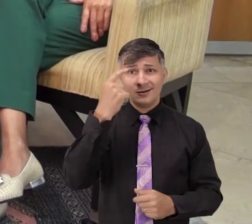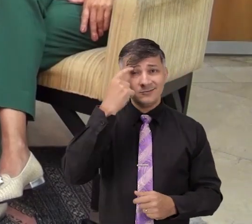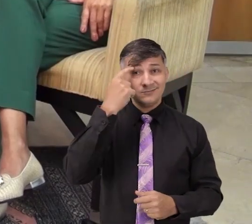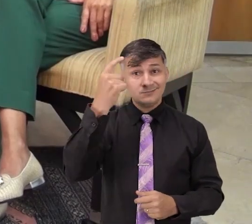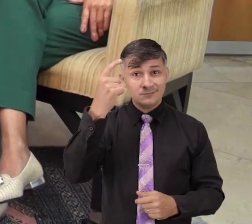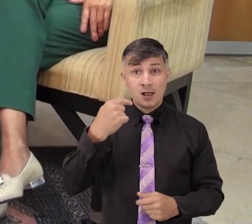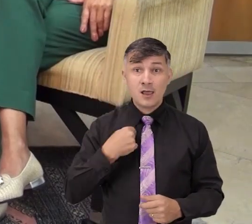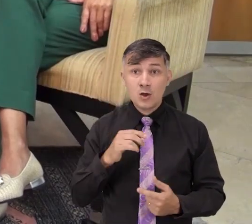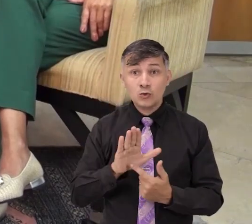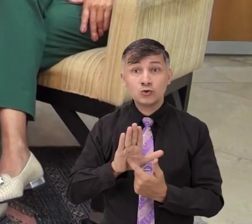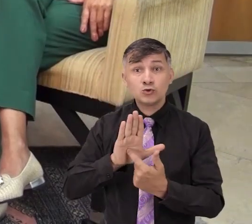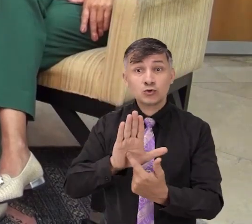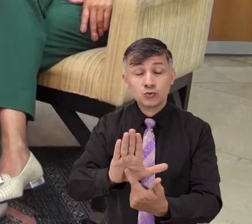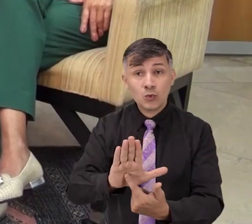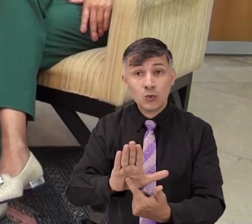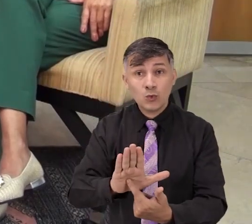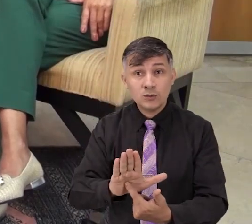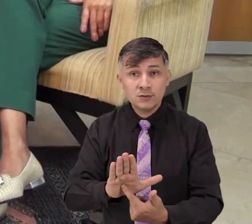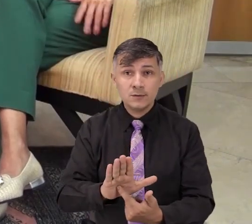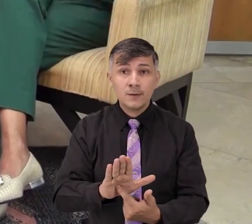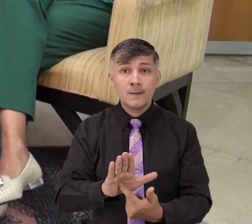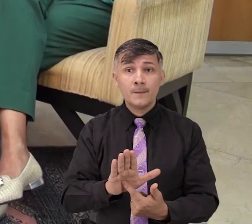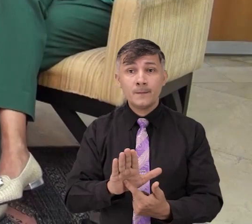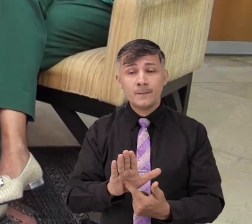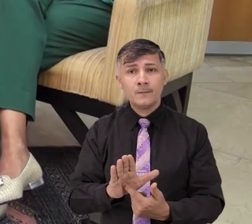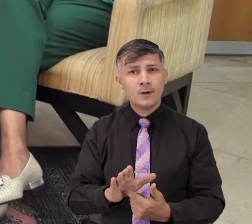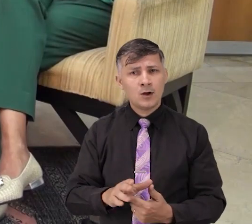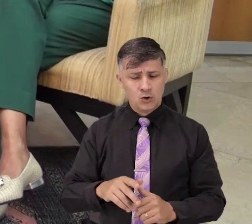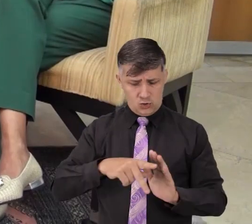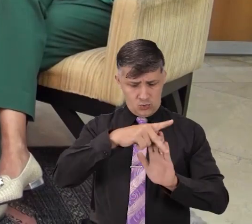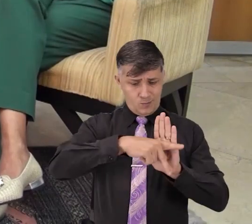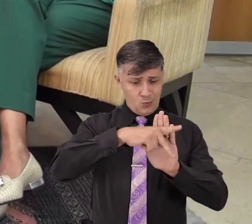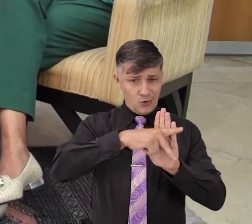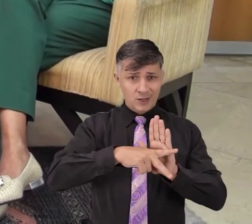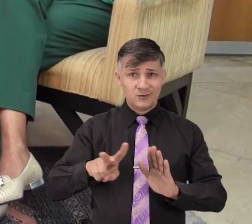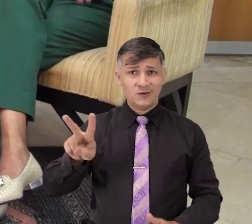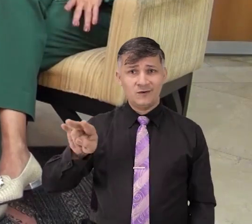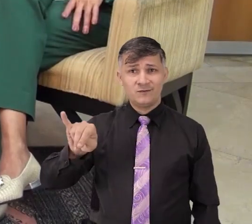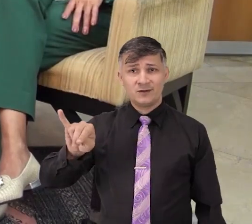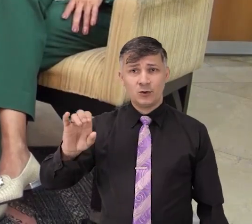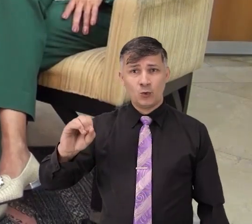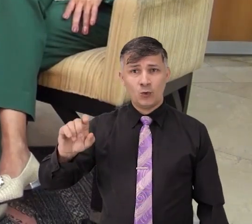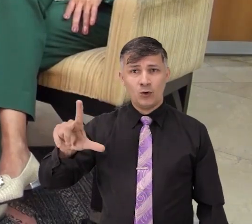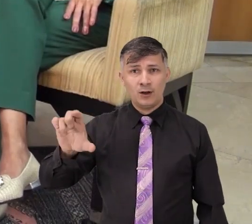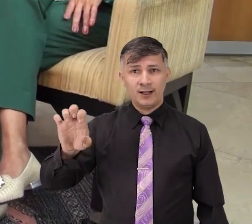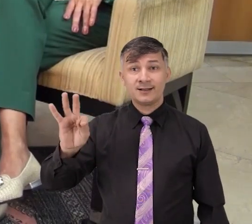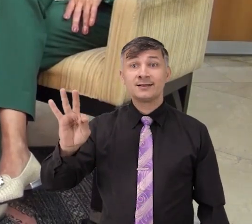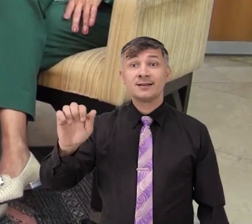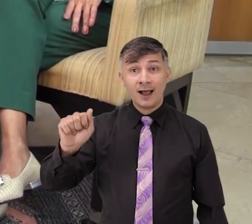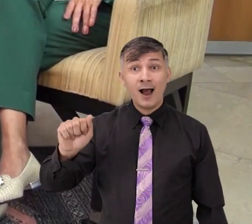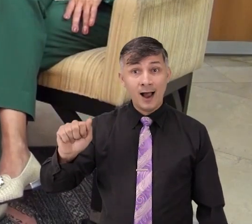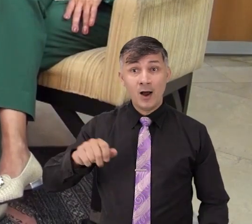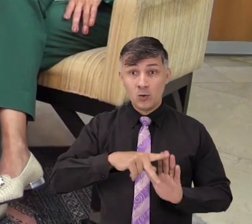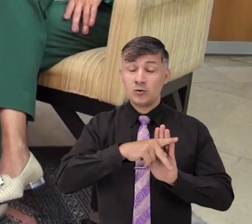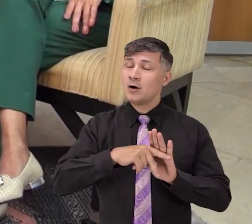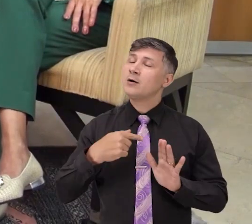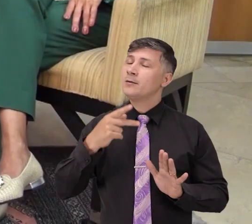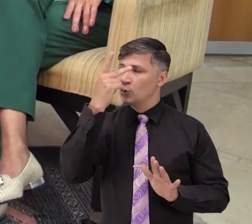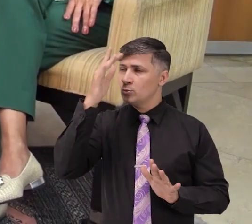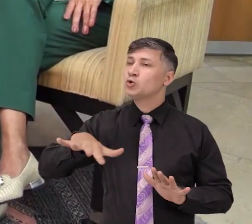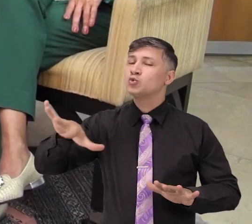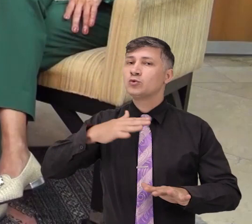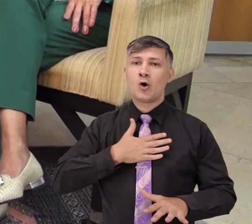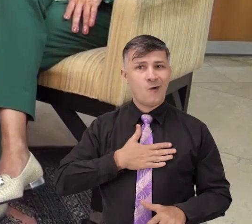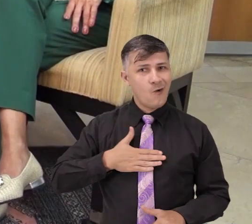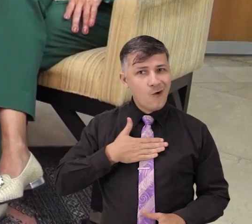Violeta. Ah, então, pois é, exatamente. O Projeto Violeta, o pessoal ficou encantado. Então, quando a Andréia, né?